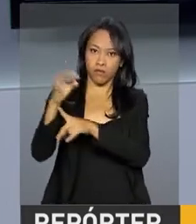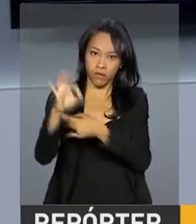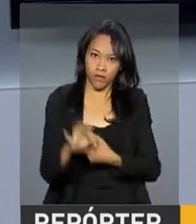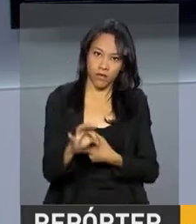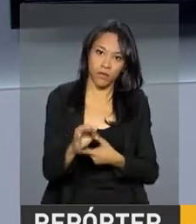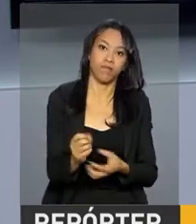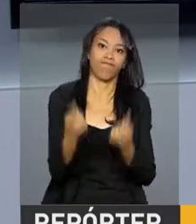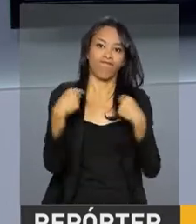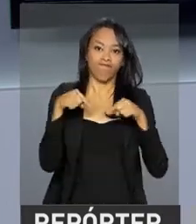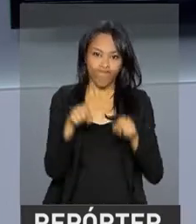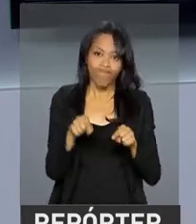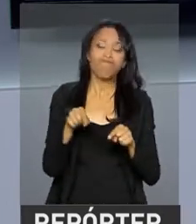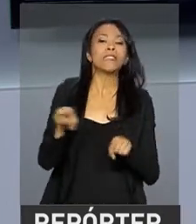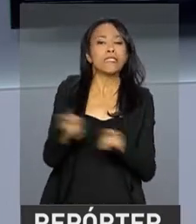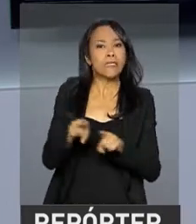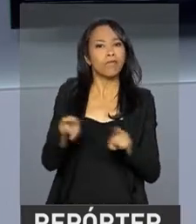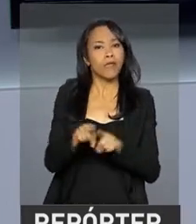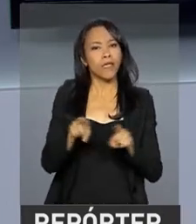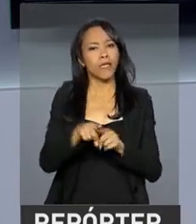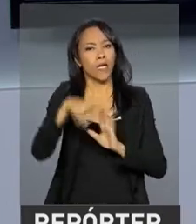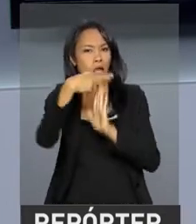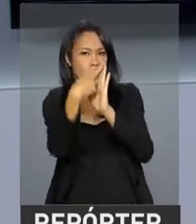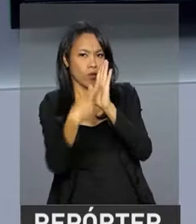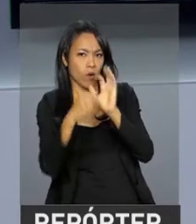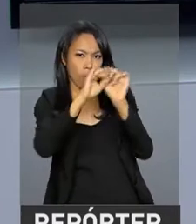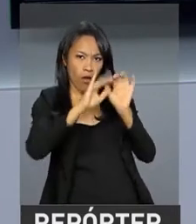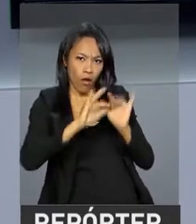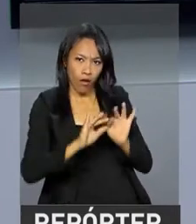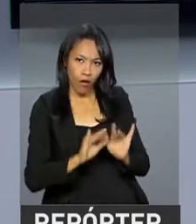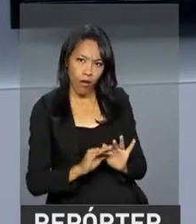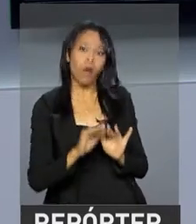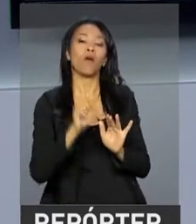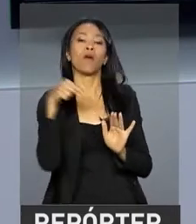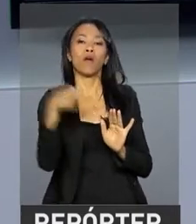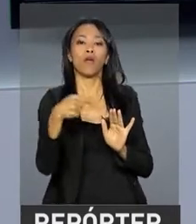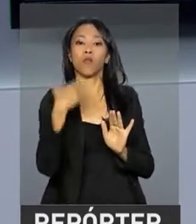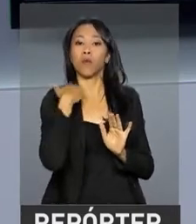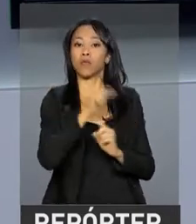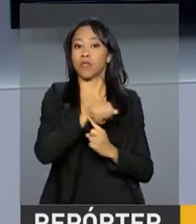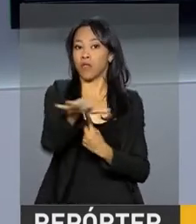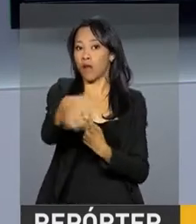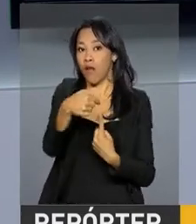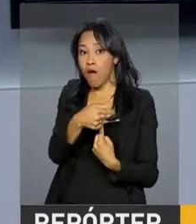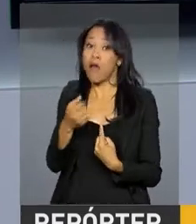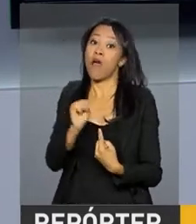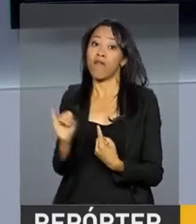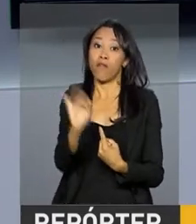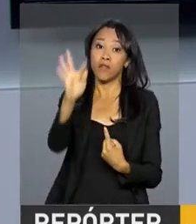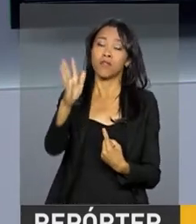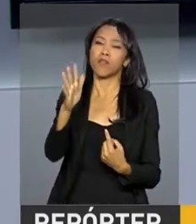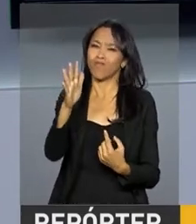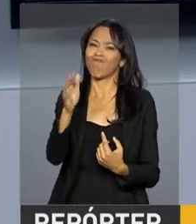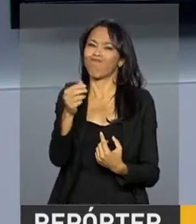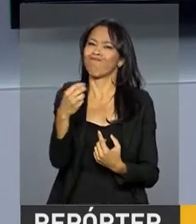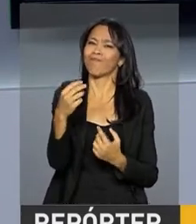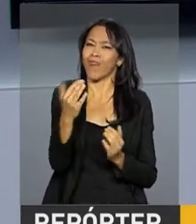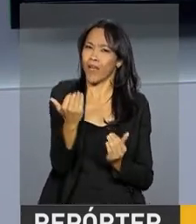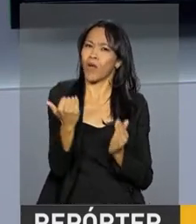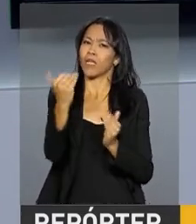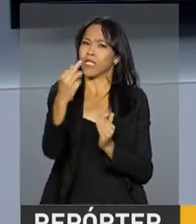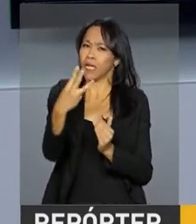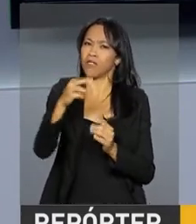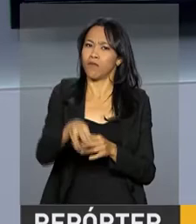0,34%. Ainda de acordo com o boletim Focus, divulgado hoje pelo Banco Central, a inflação deve chegar a